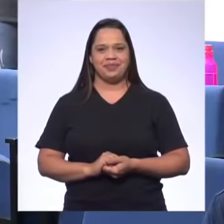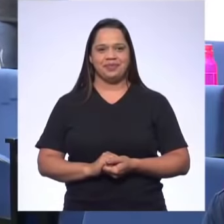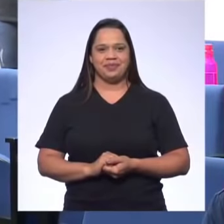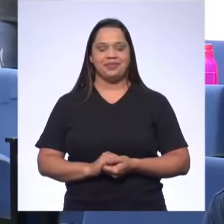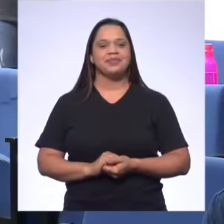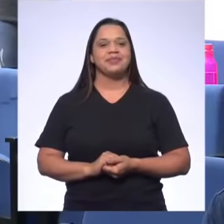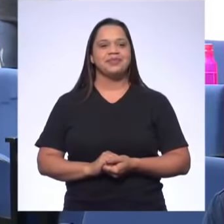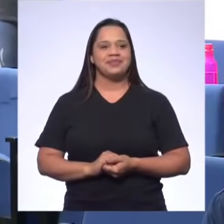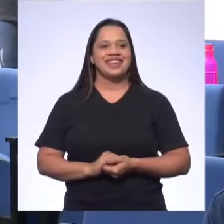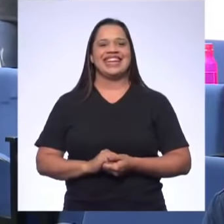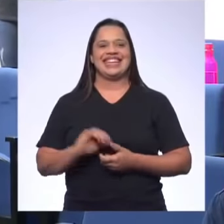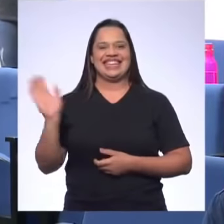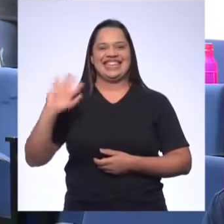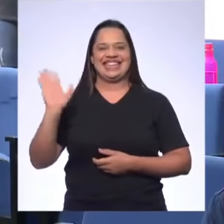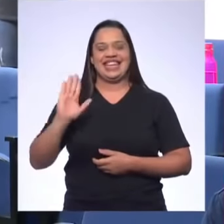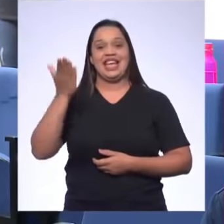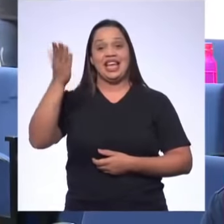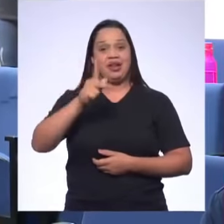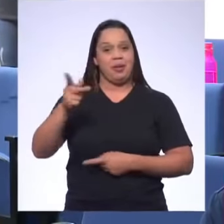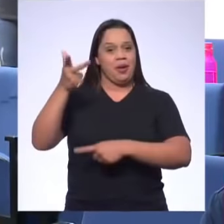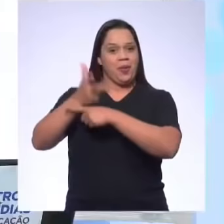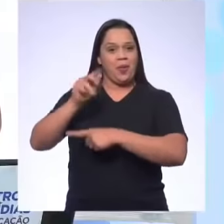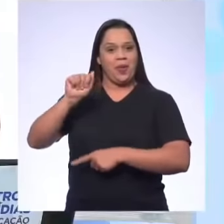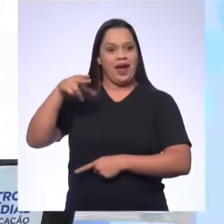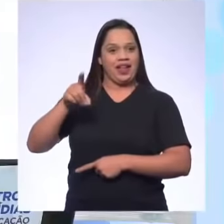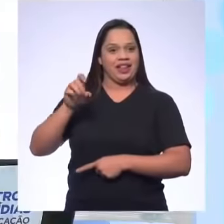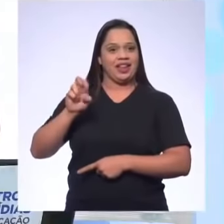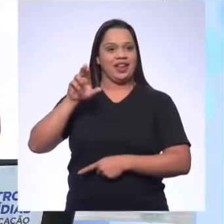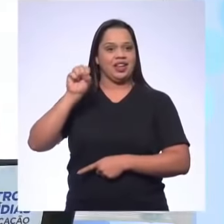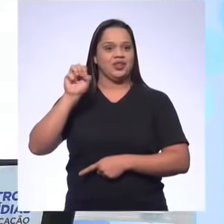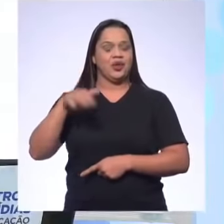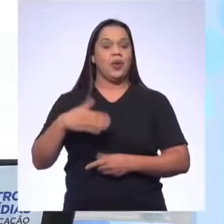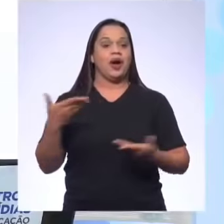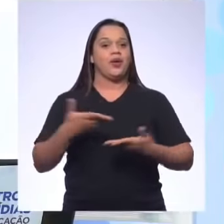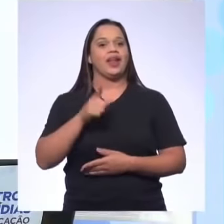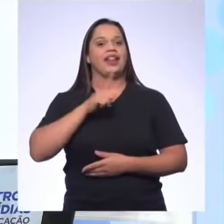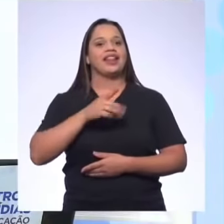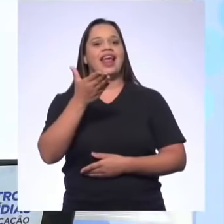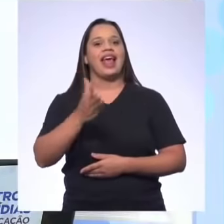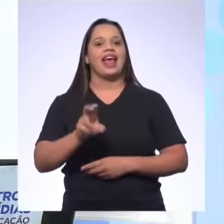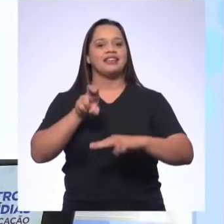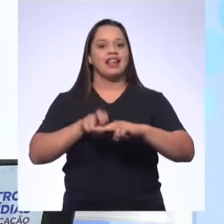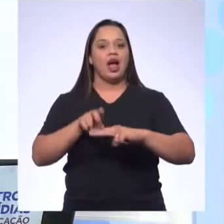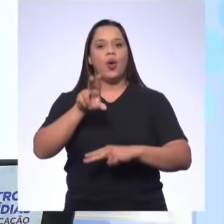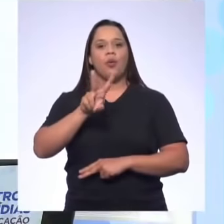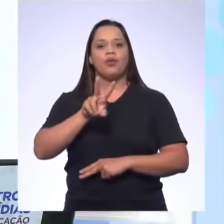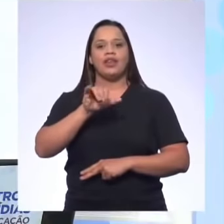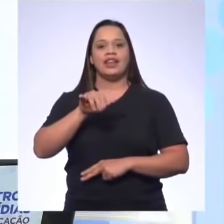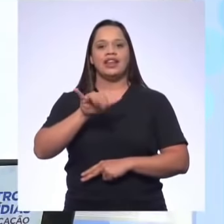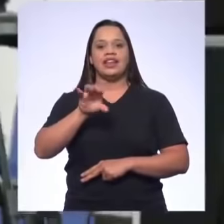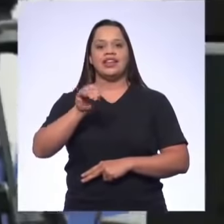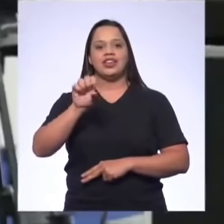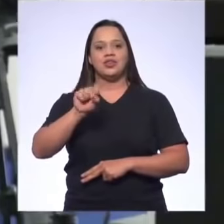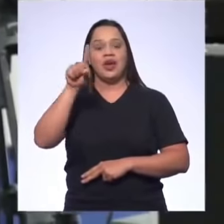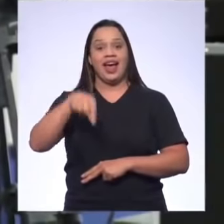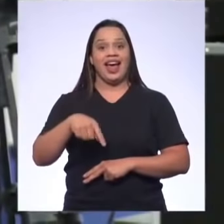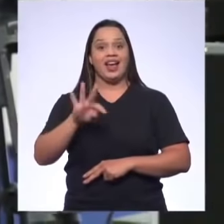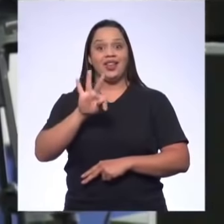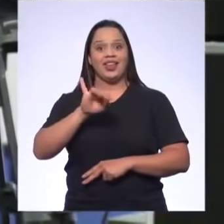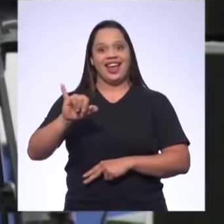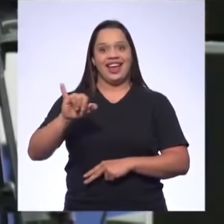Olha, a Gislaine e o Anderson. There, Vinícius, nosso TI, nosso